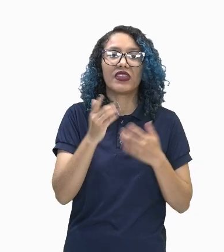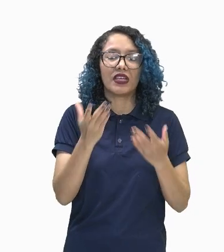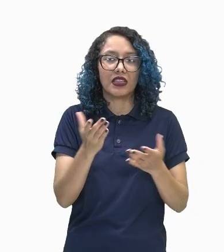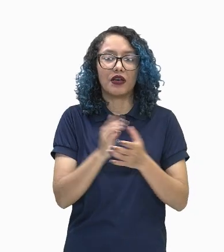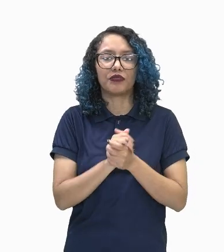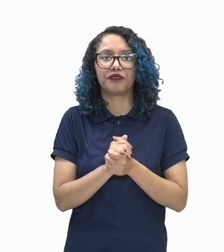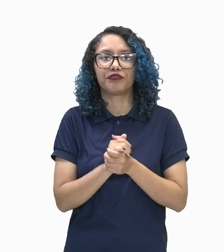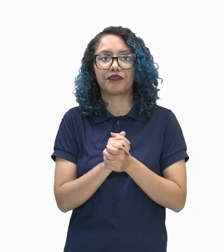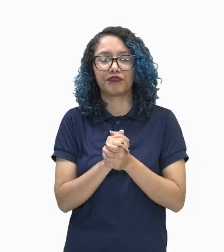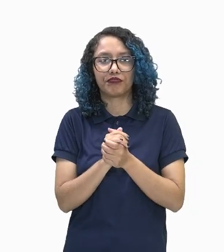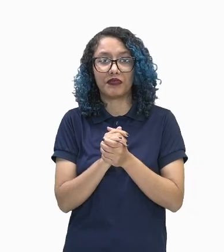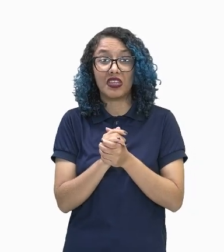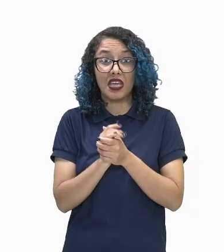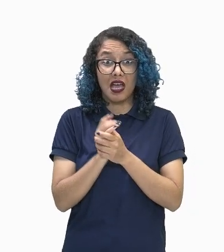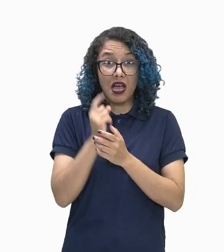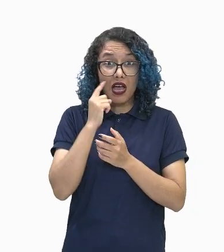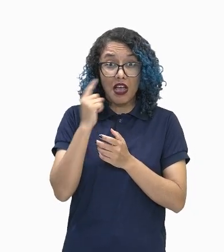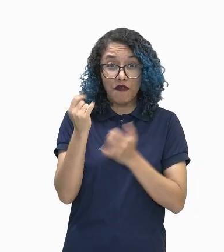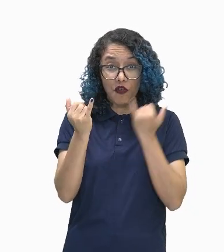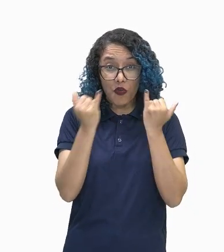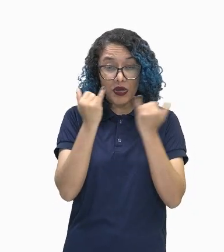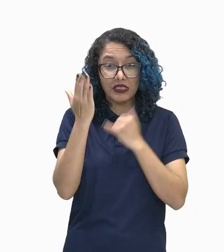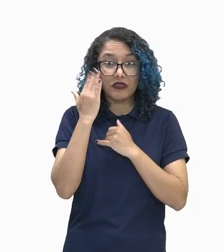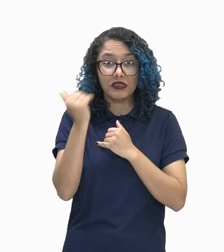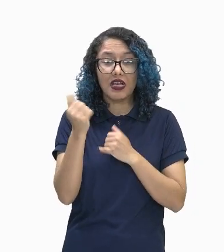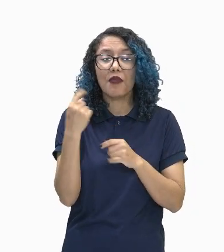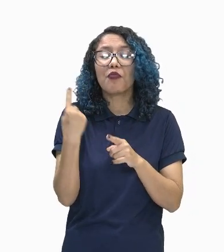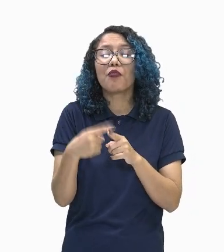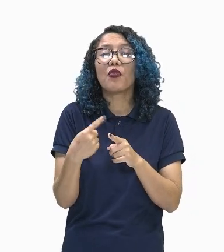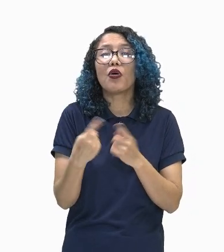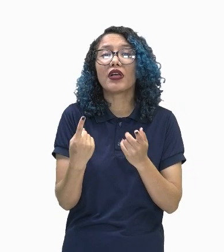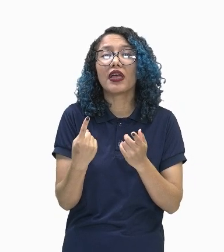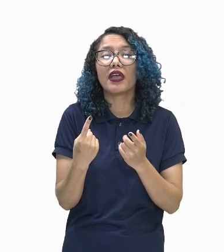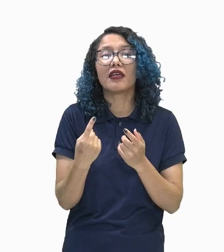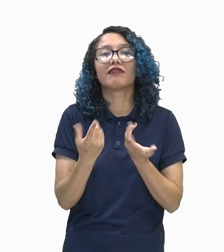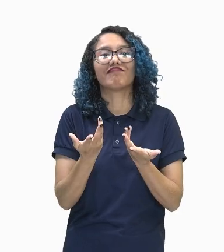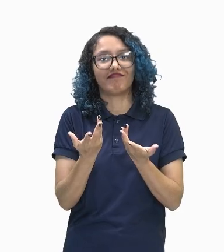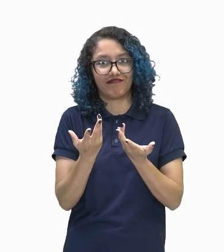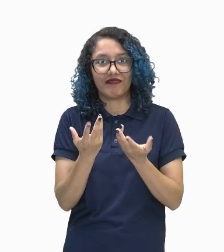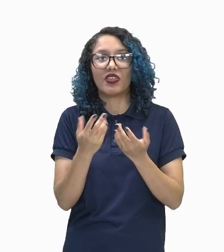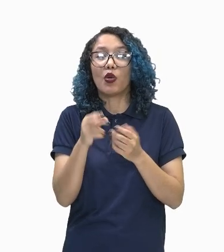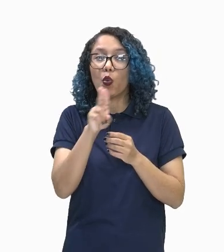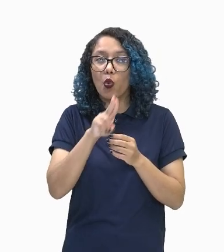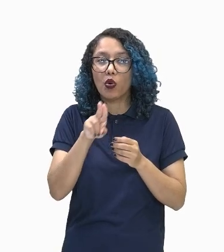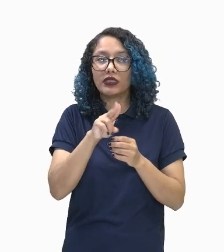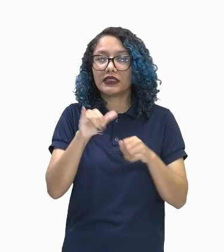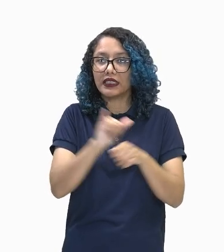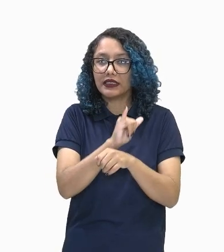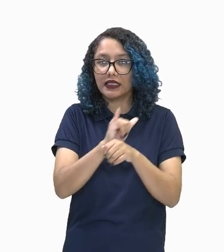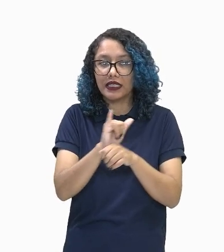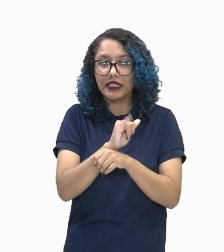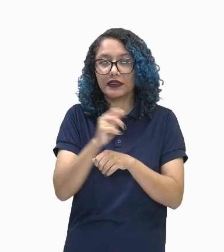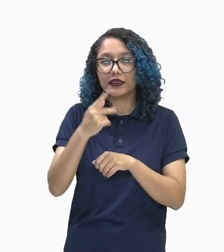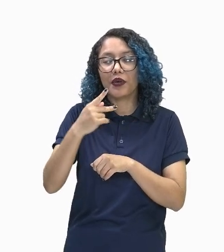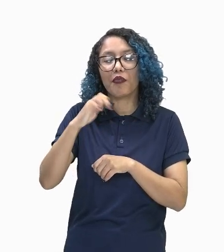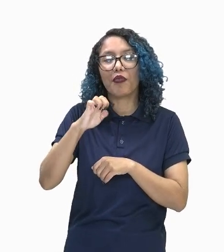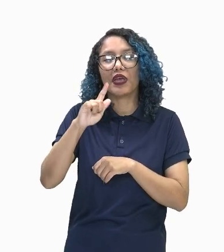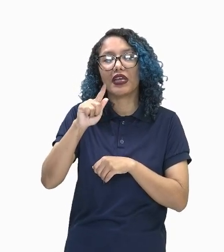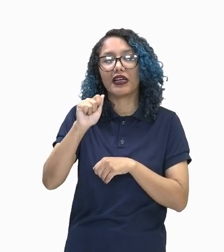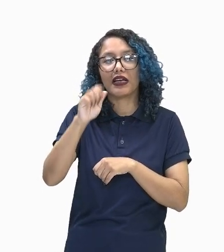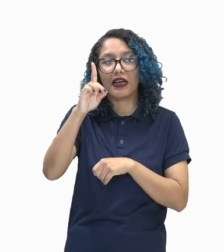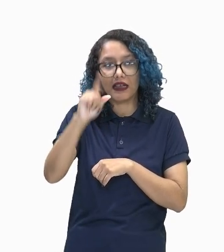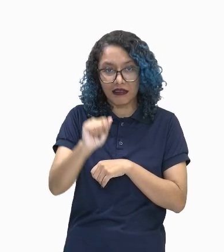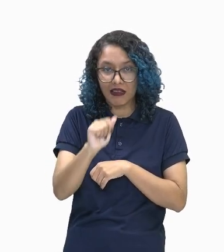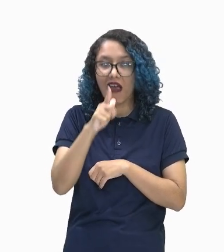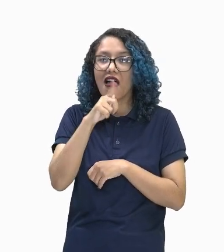dado graças à pegada hídrica. Então, aqui vai responder o que é pegada